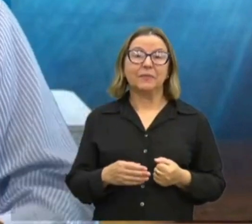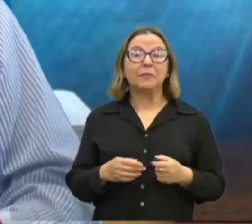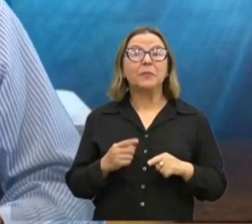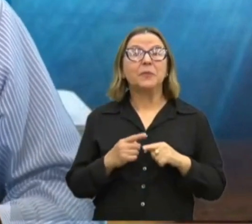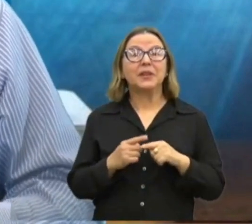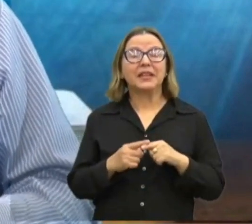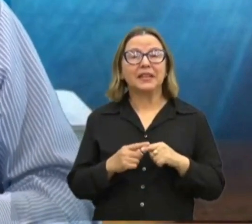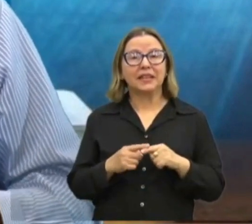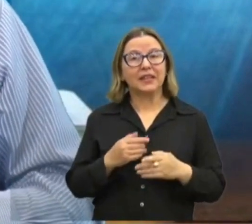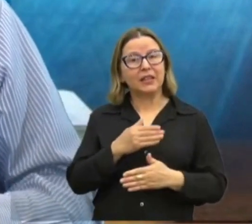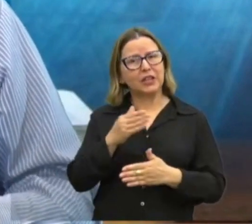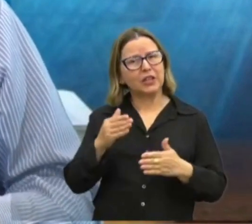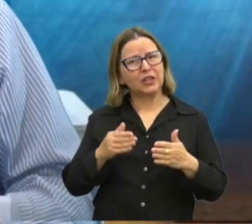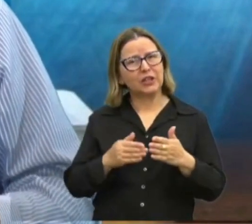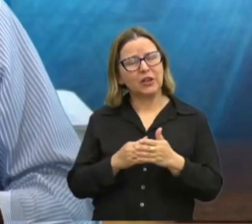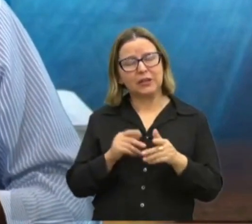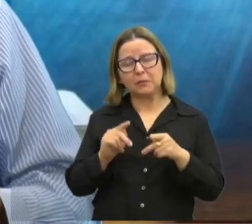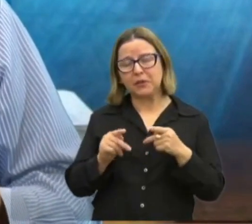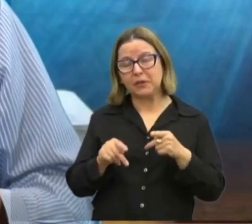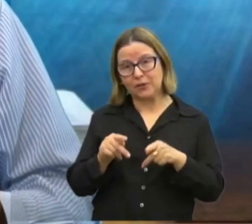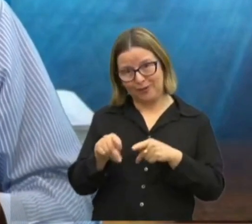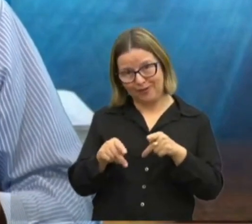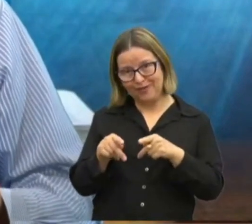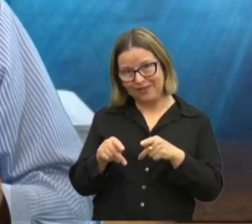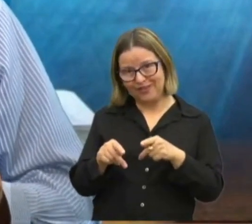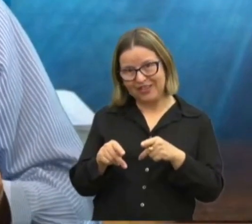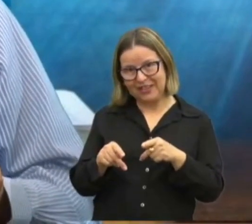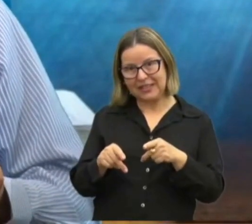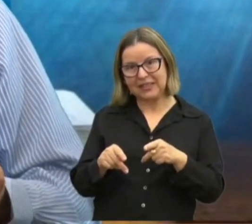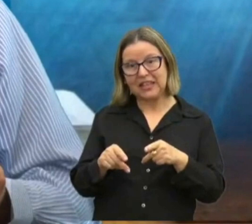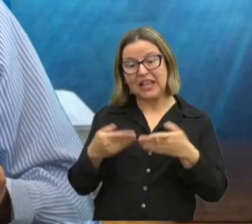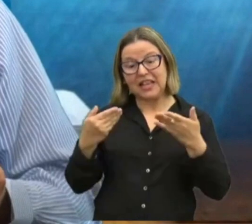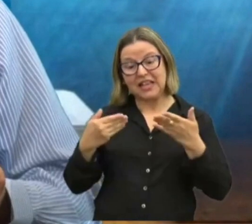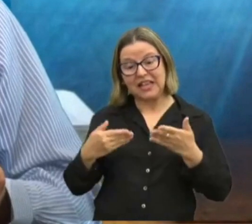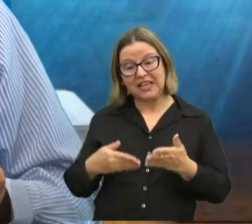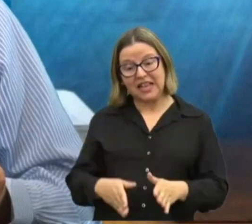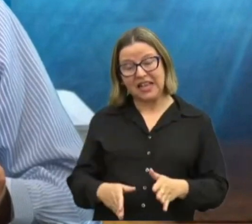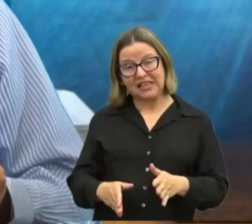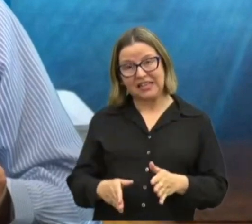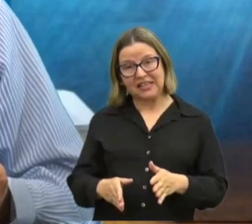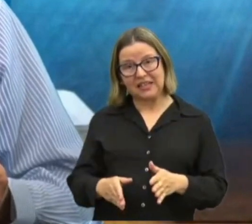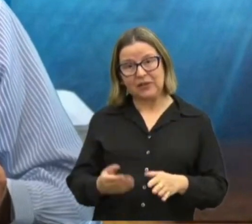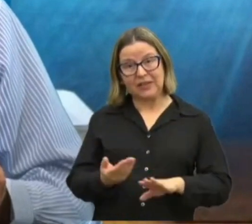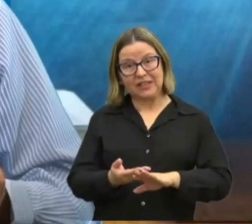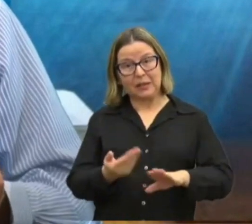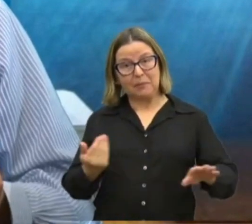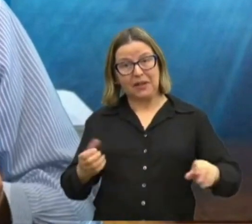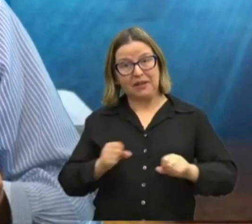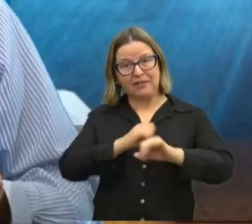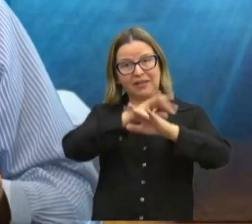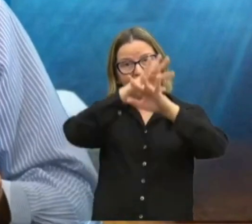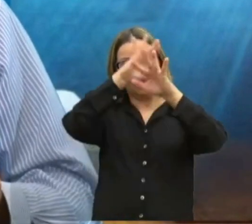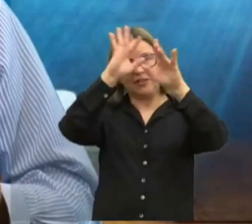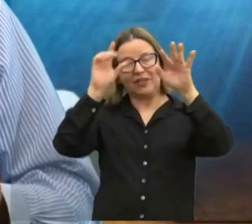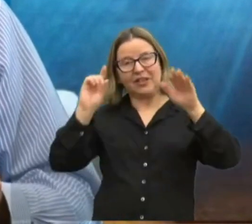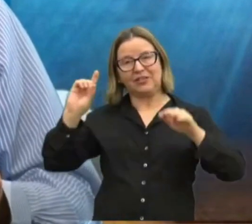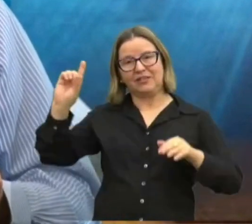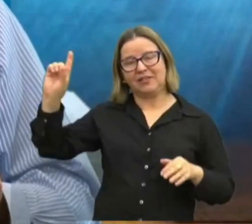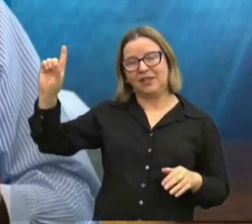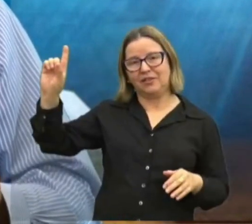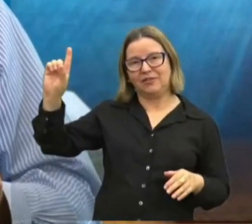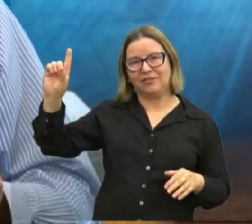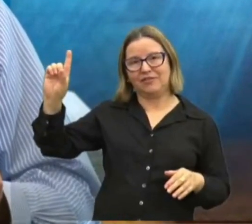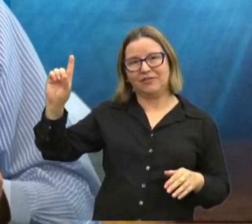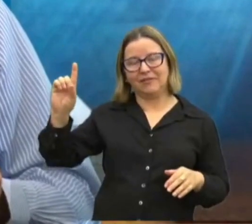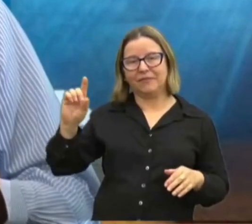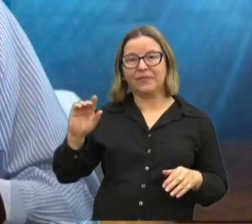são pecadores. Nasceram destituídos da glória de Deus. E Jesus, então, ele foi